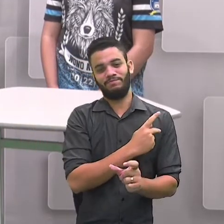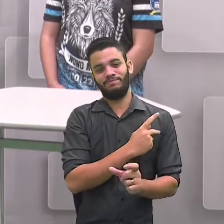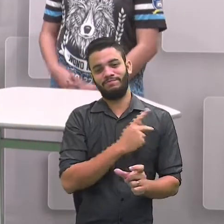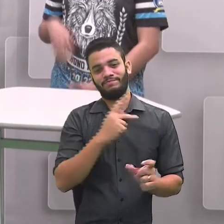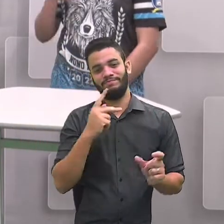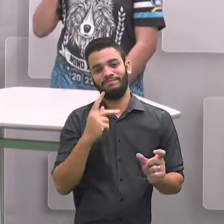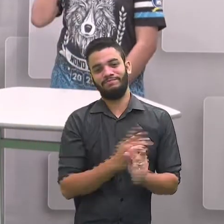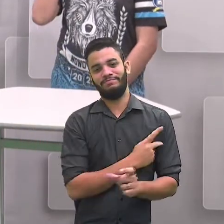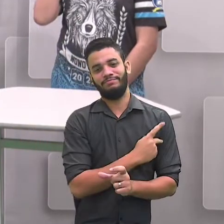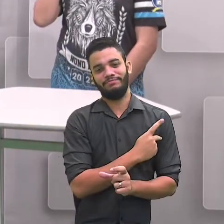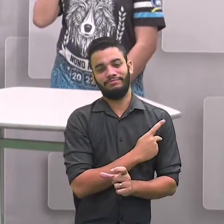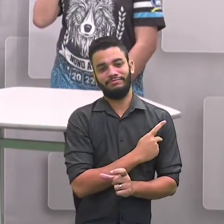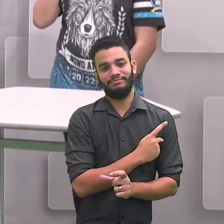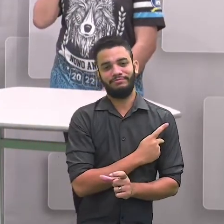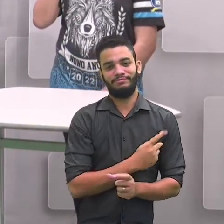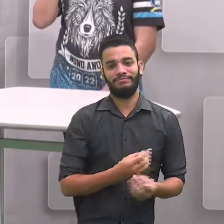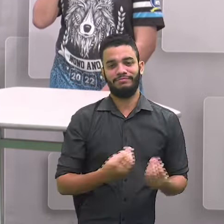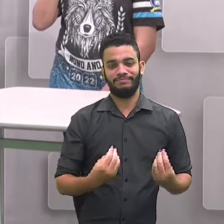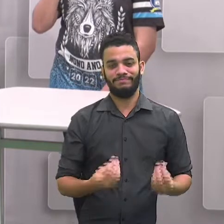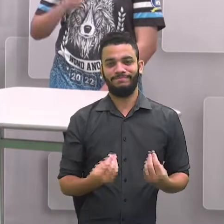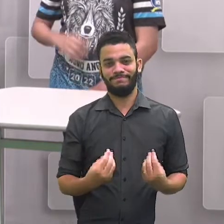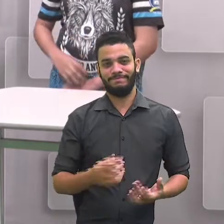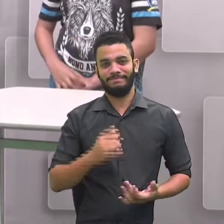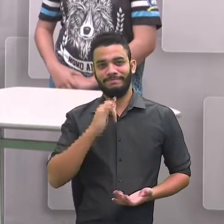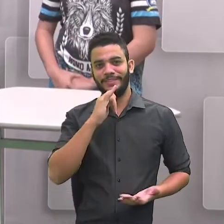Errada, Yasmin.